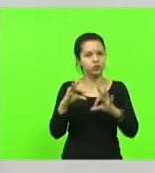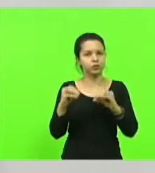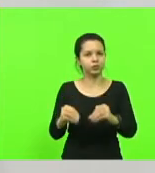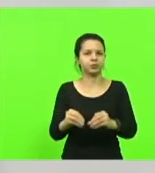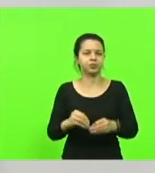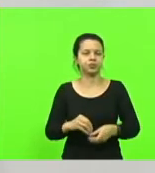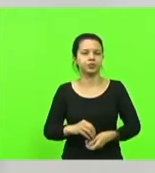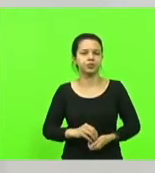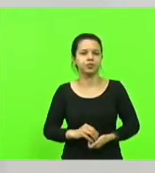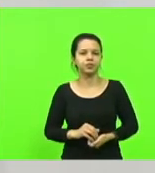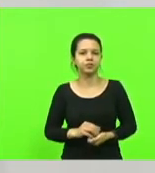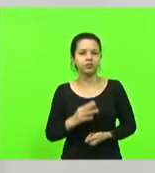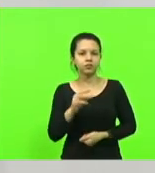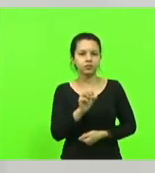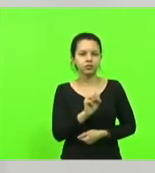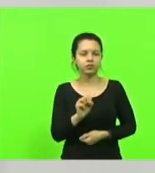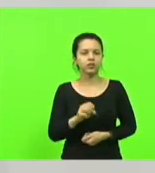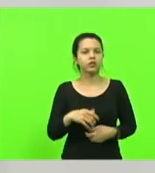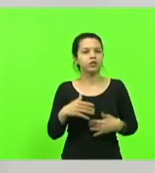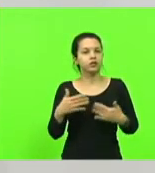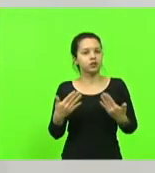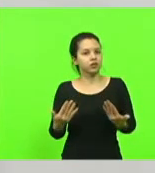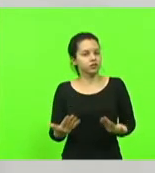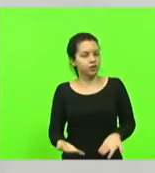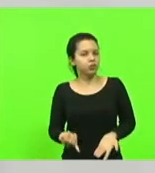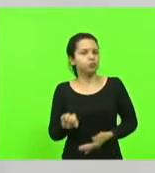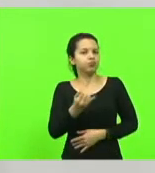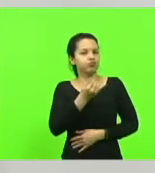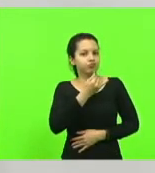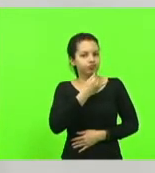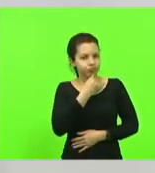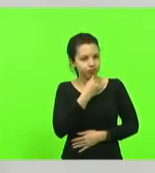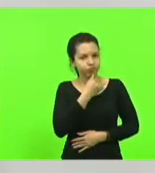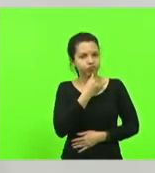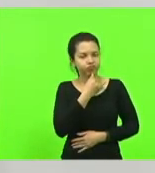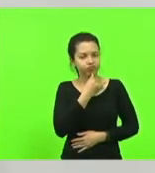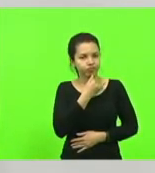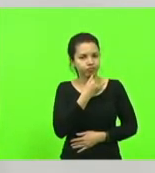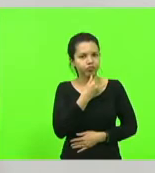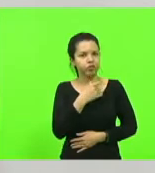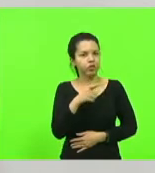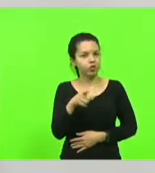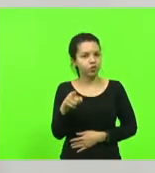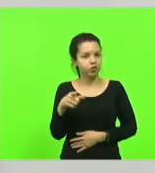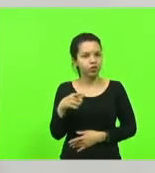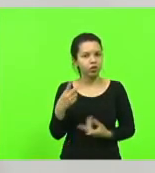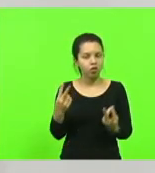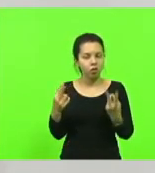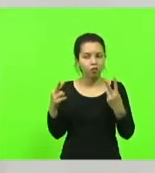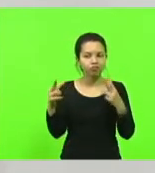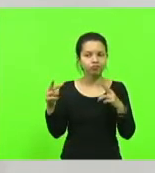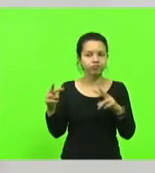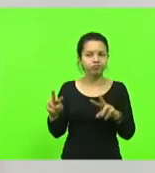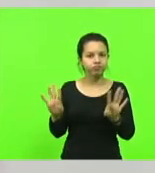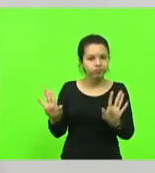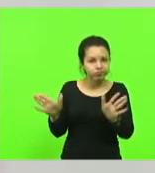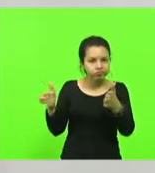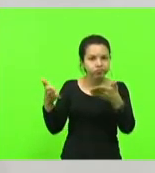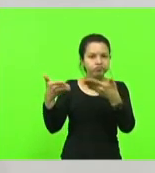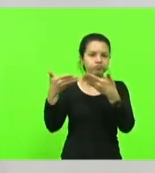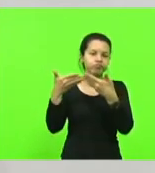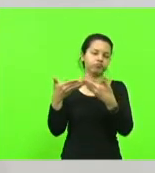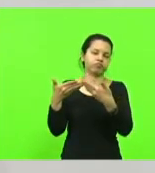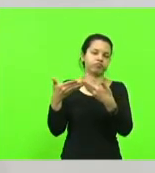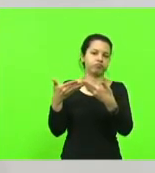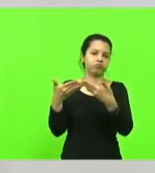deputado. Obrigado. Então, é lamentável que se tenha um olhar fechado, que não